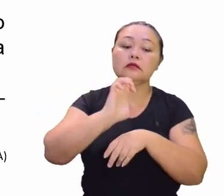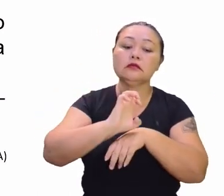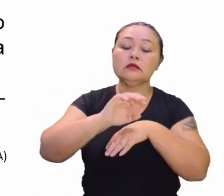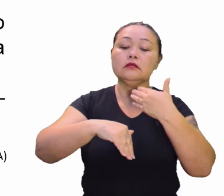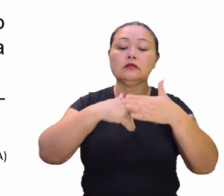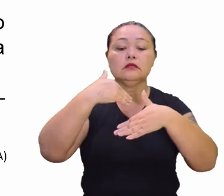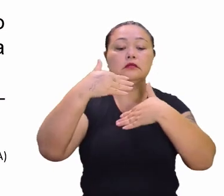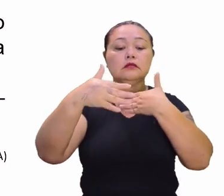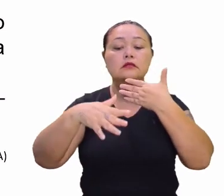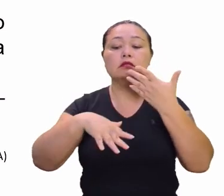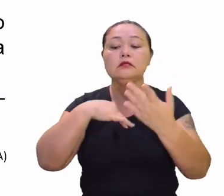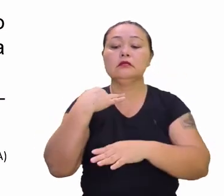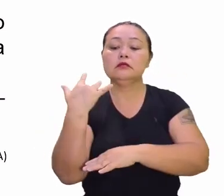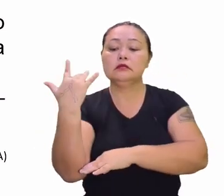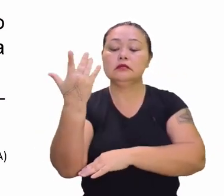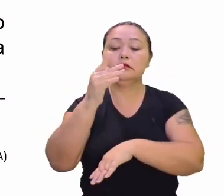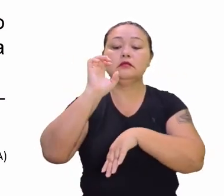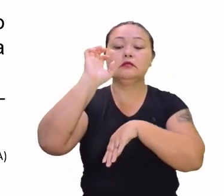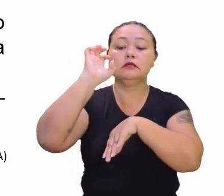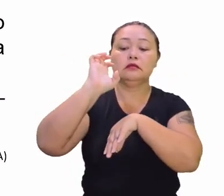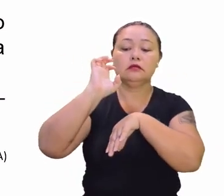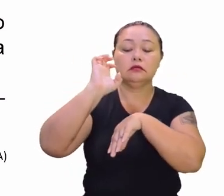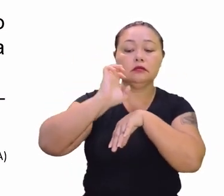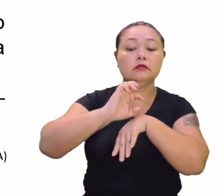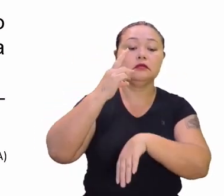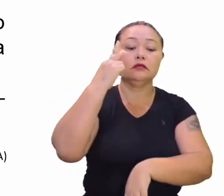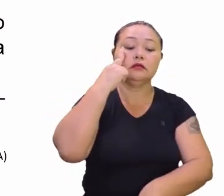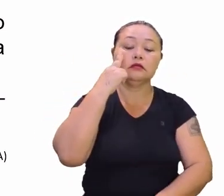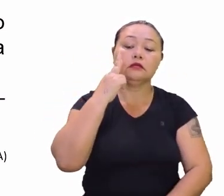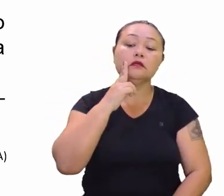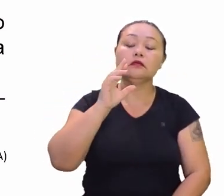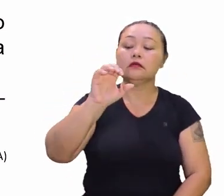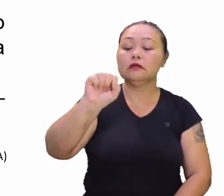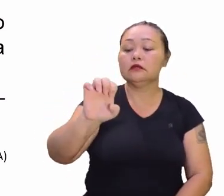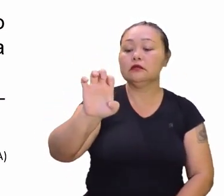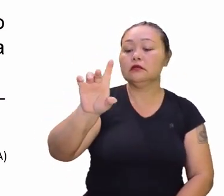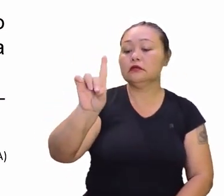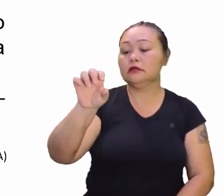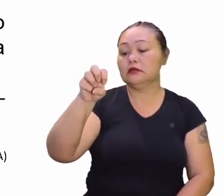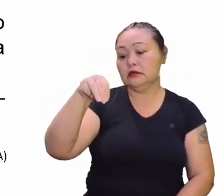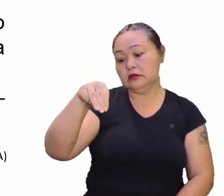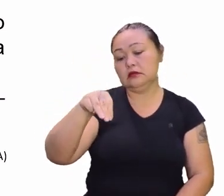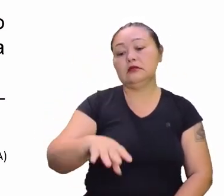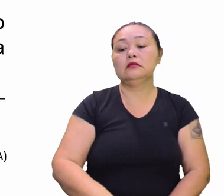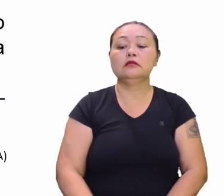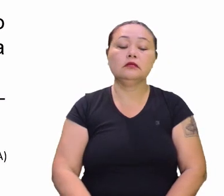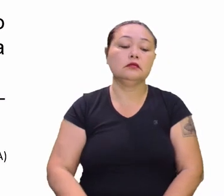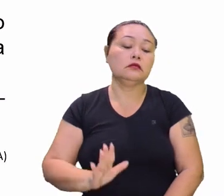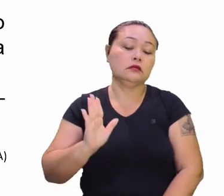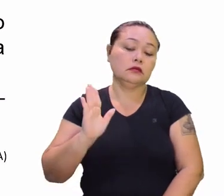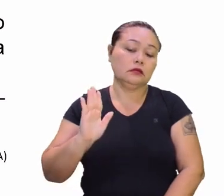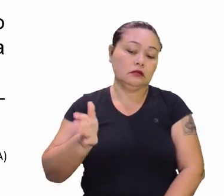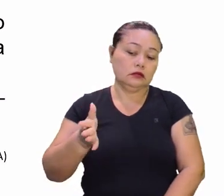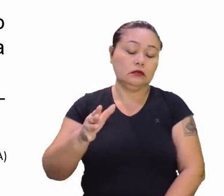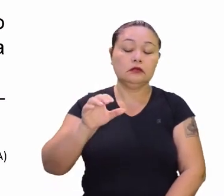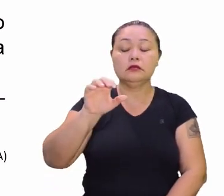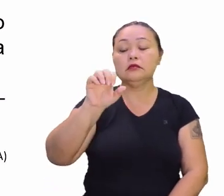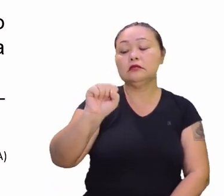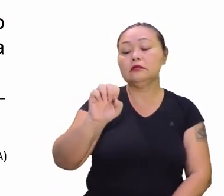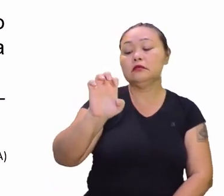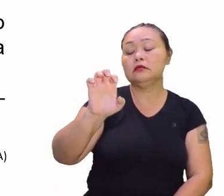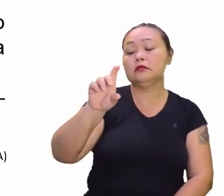Desenvolvimento Ambiental de Rondônia, ou seja, SEDAM. Já a